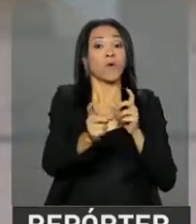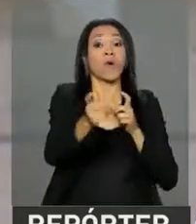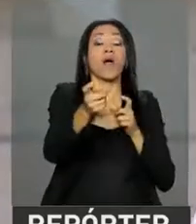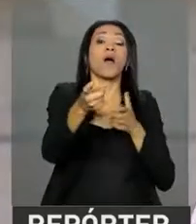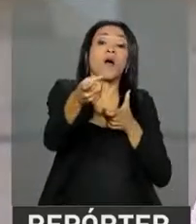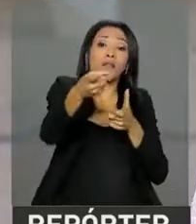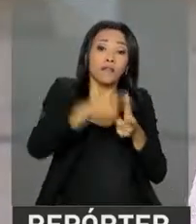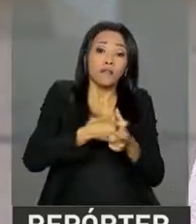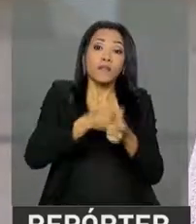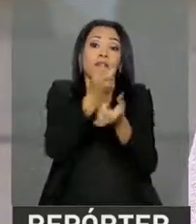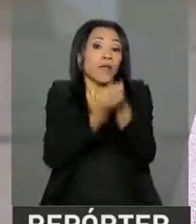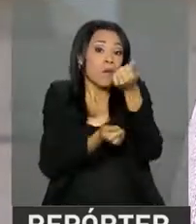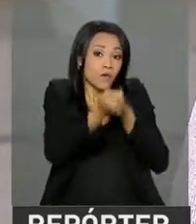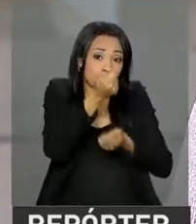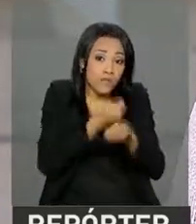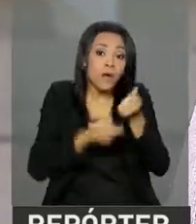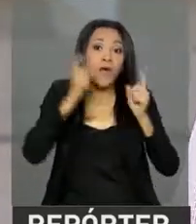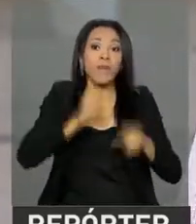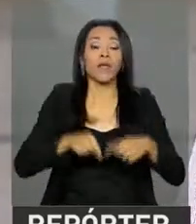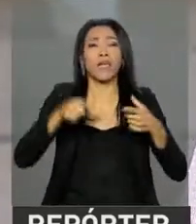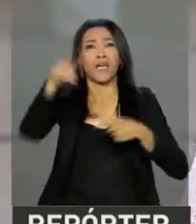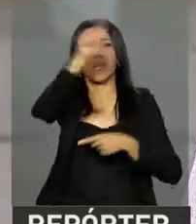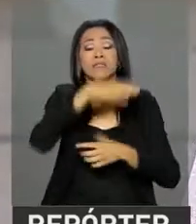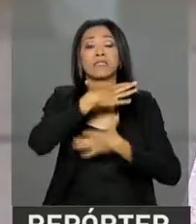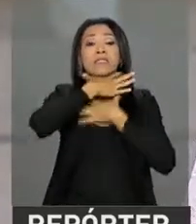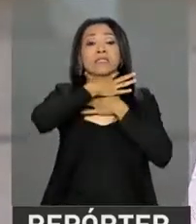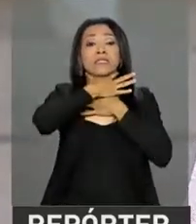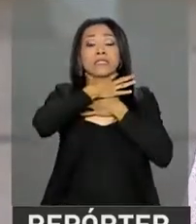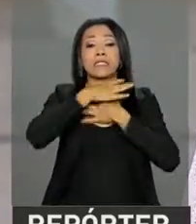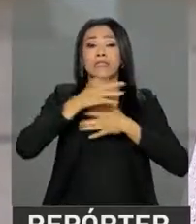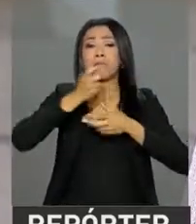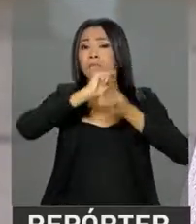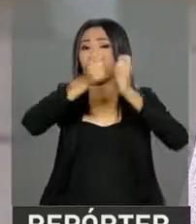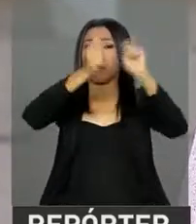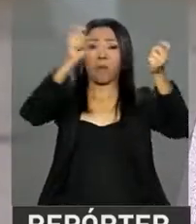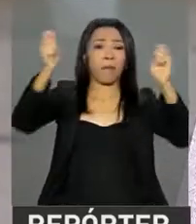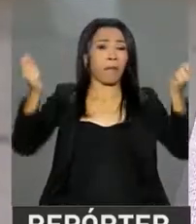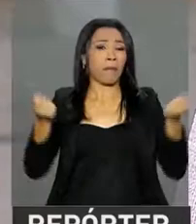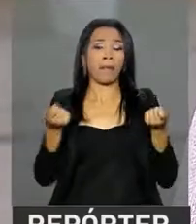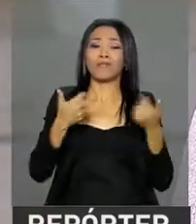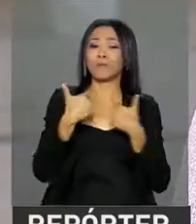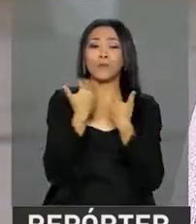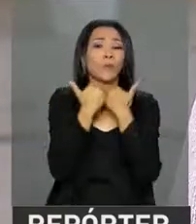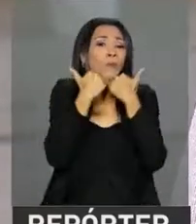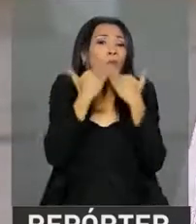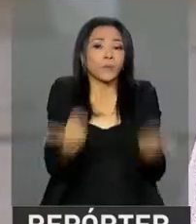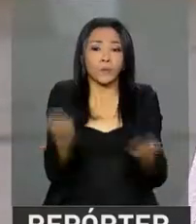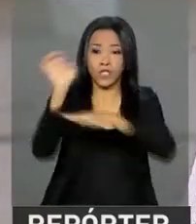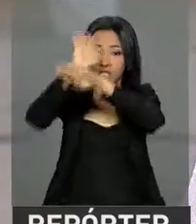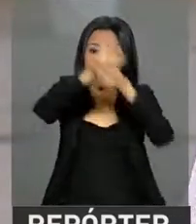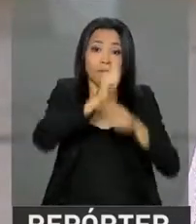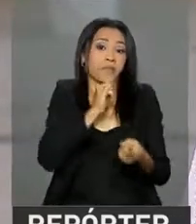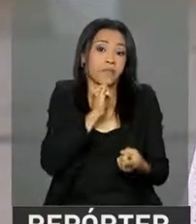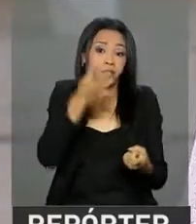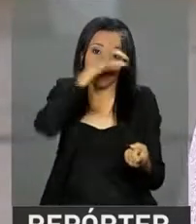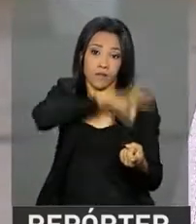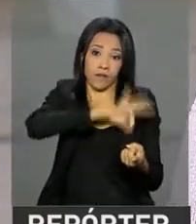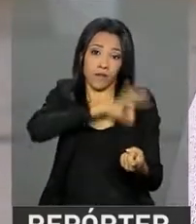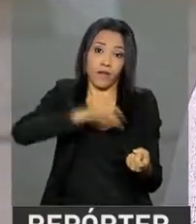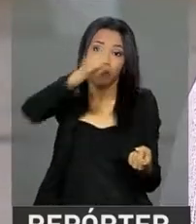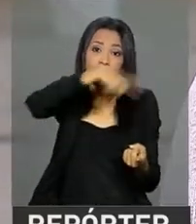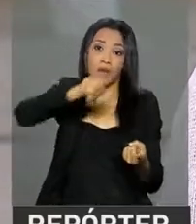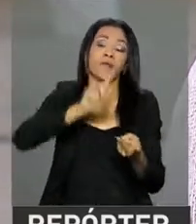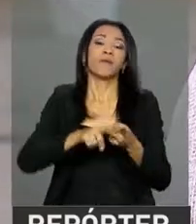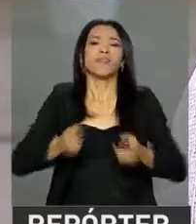aliviar o caixa dos estados que enfrentam as dificuldades para honrar pagamentos como salários e despesas